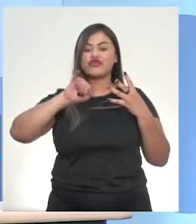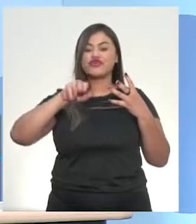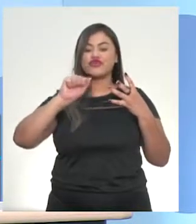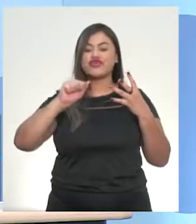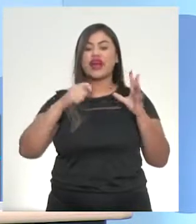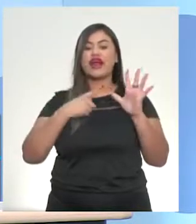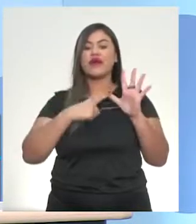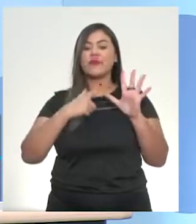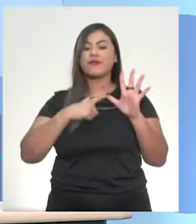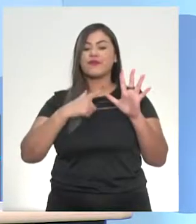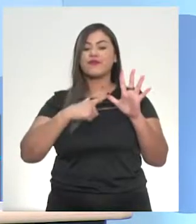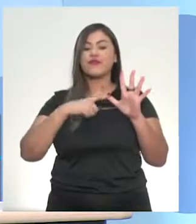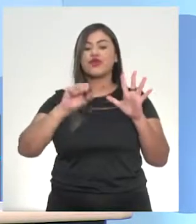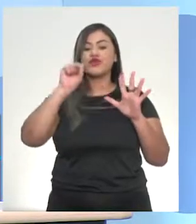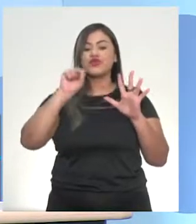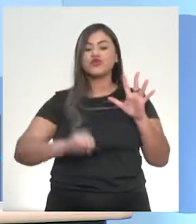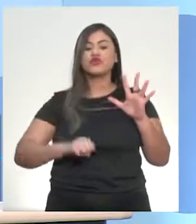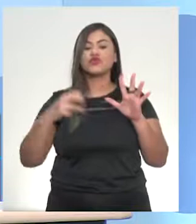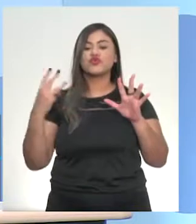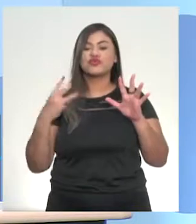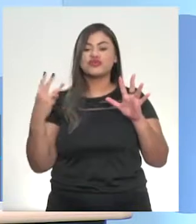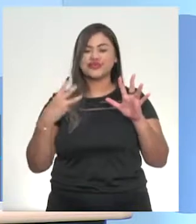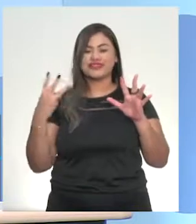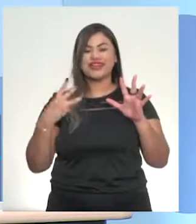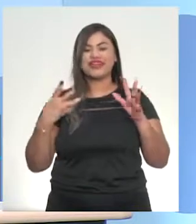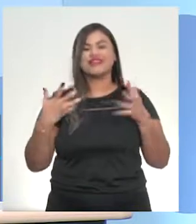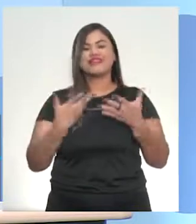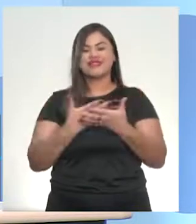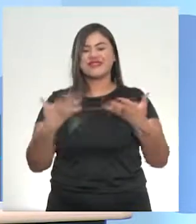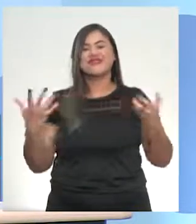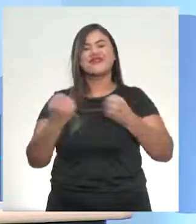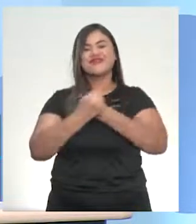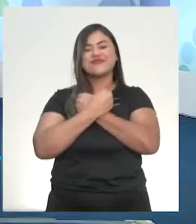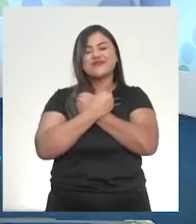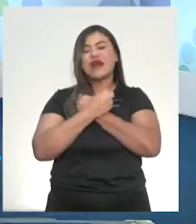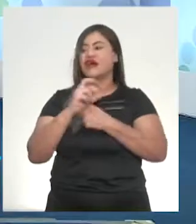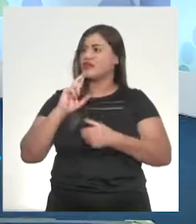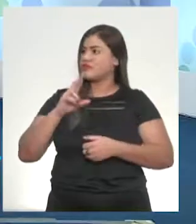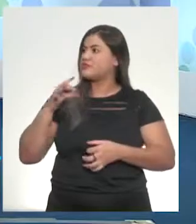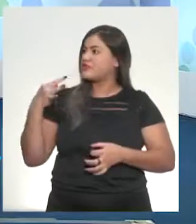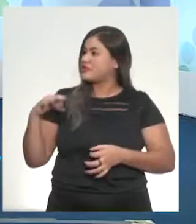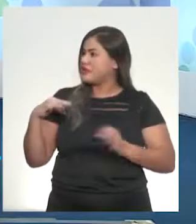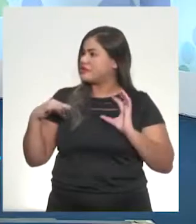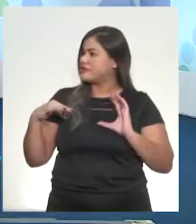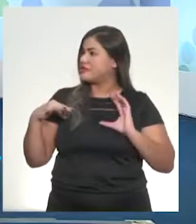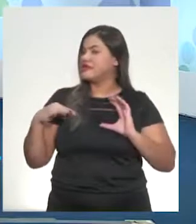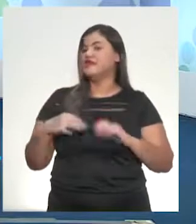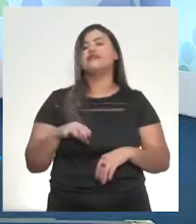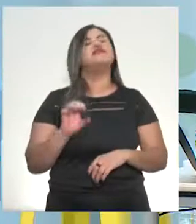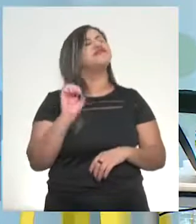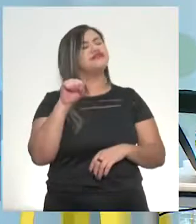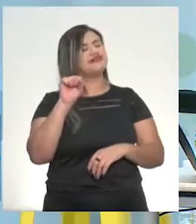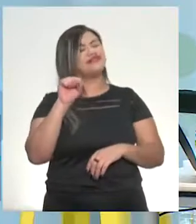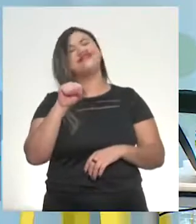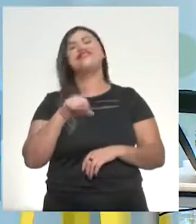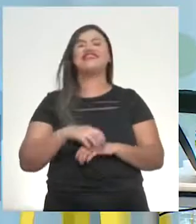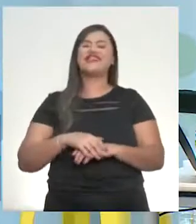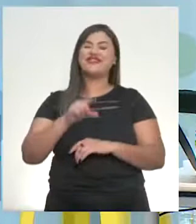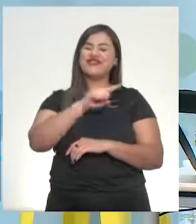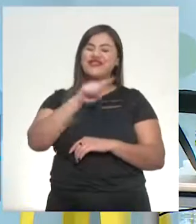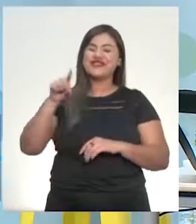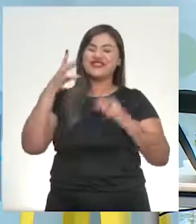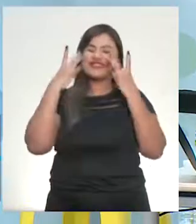Esli, e o pessoal da Sul 3, da Escola José Vieira de Moraes. E aí, é a alternativa C, professora Inês? Com certeza. O pessoal está